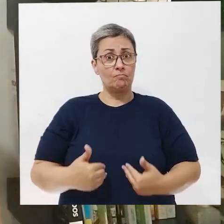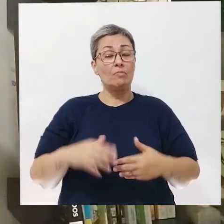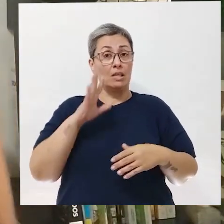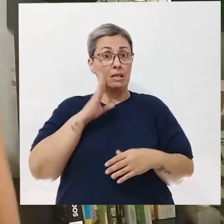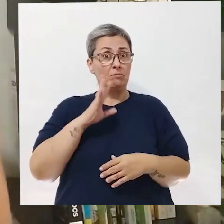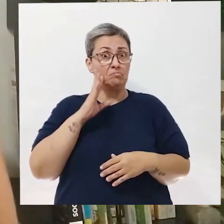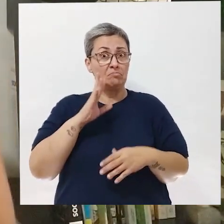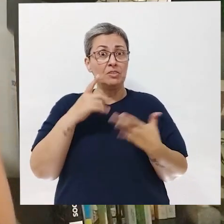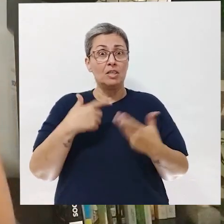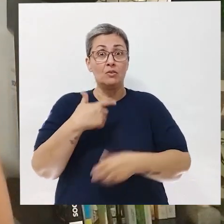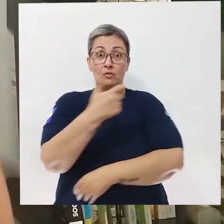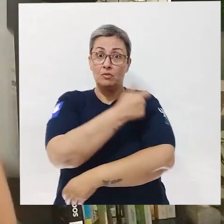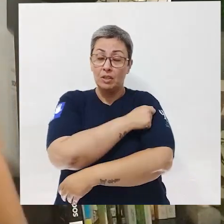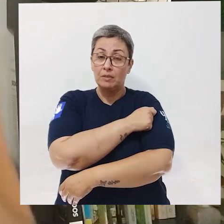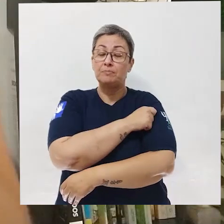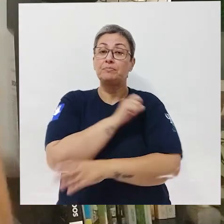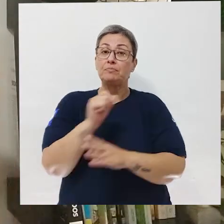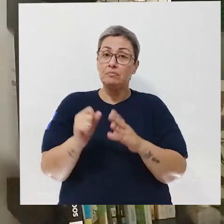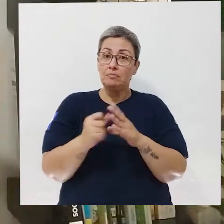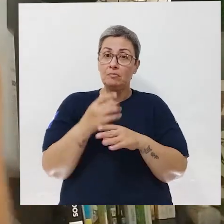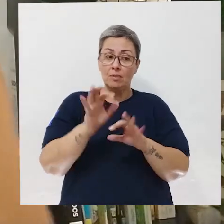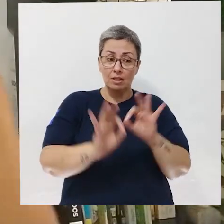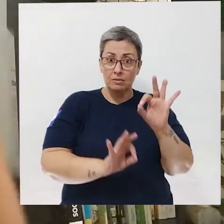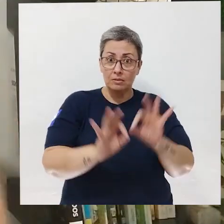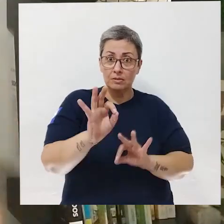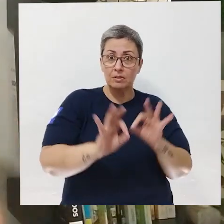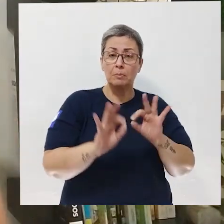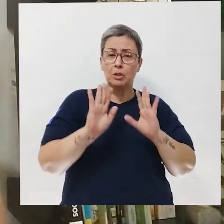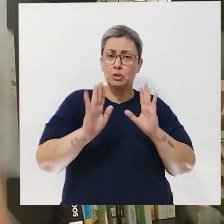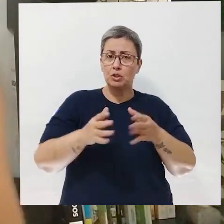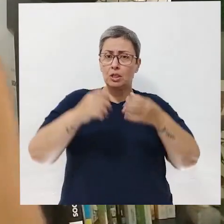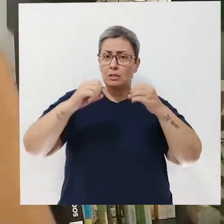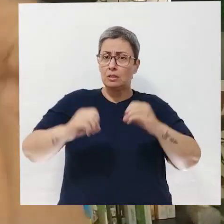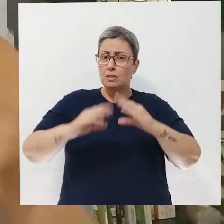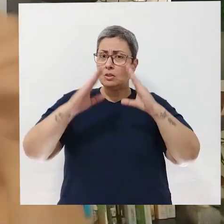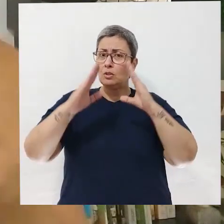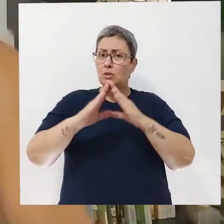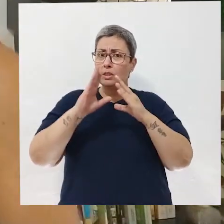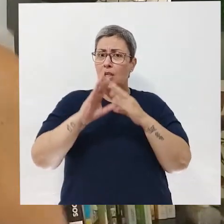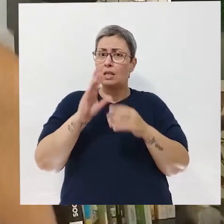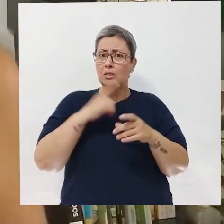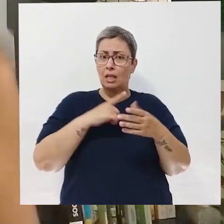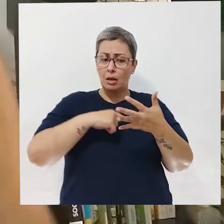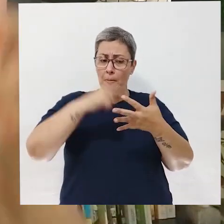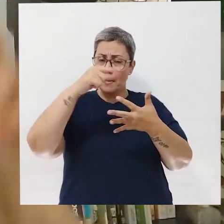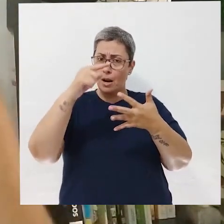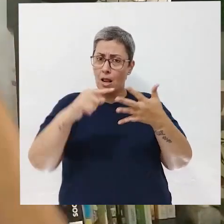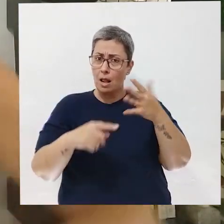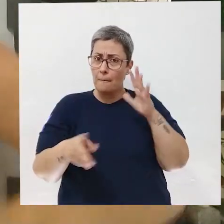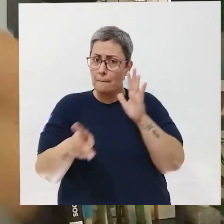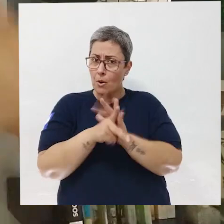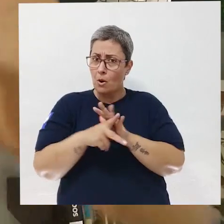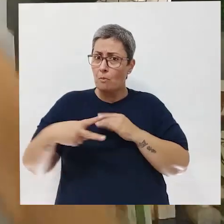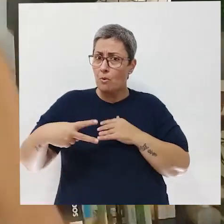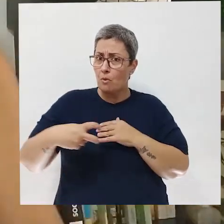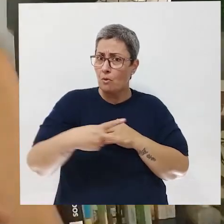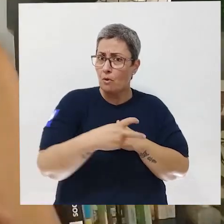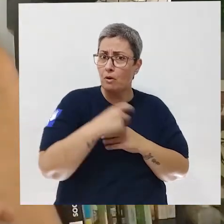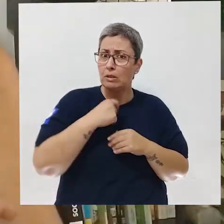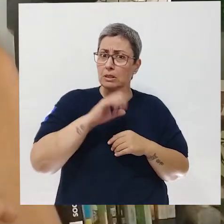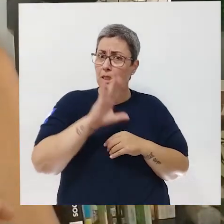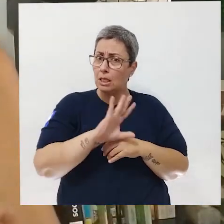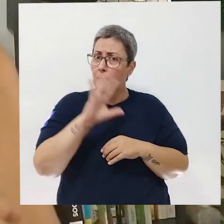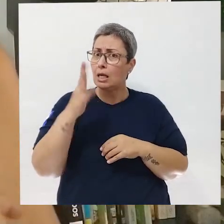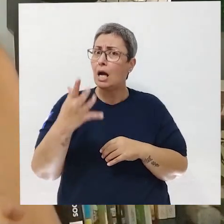as vacinas, elas são produzidas, eu falei isso também no programa passado, com componentes dos próprios micro-organismos que são causadores